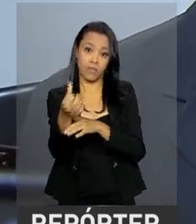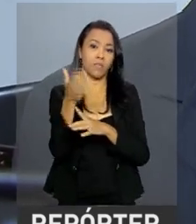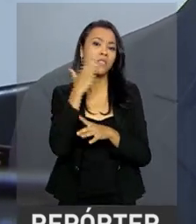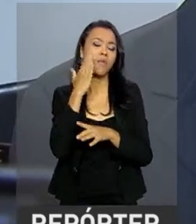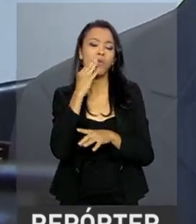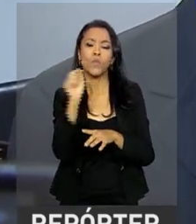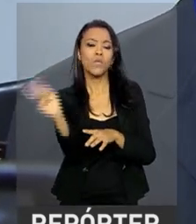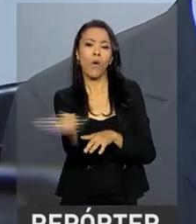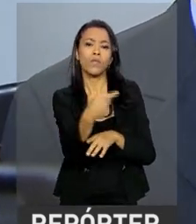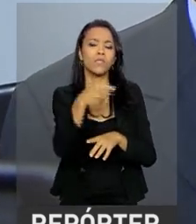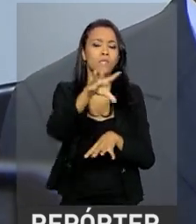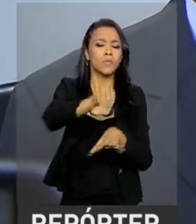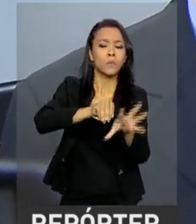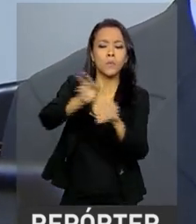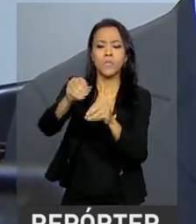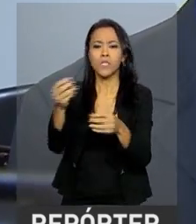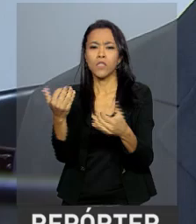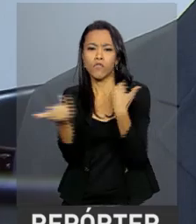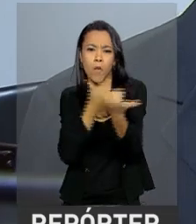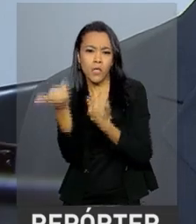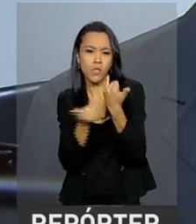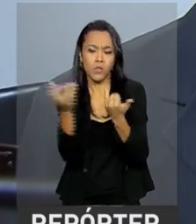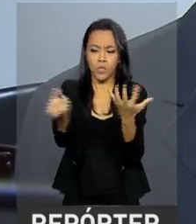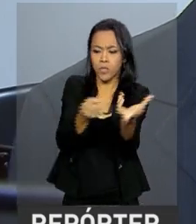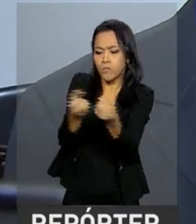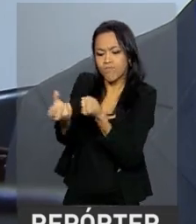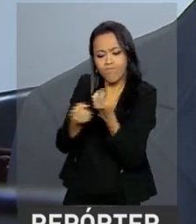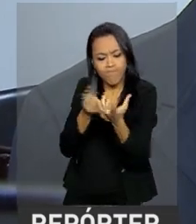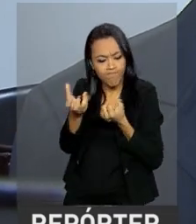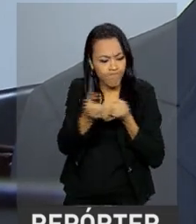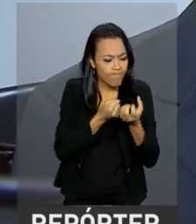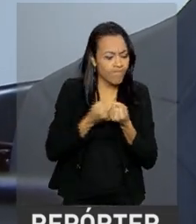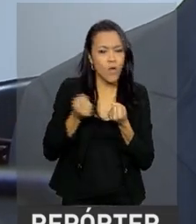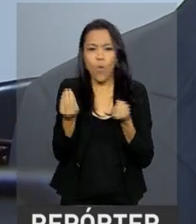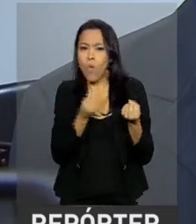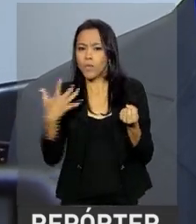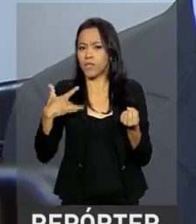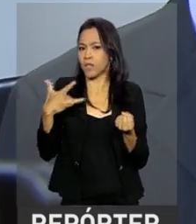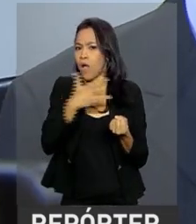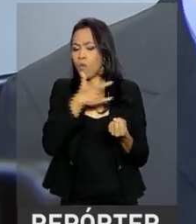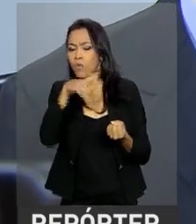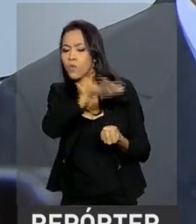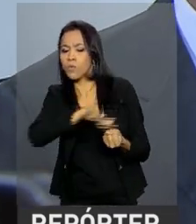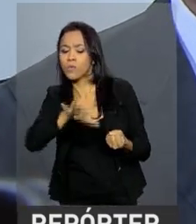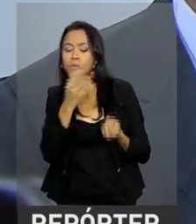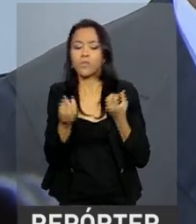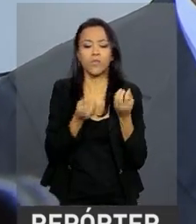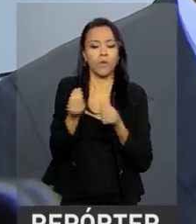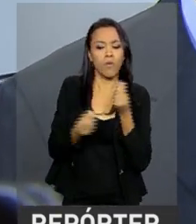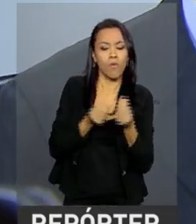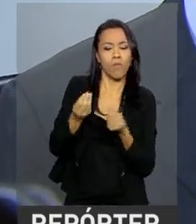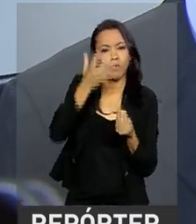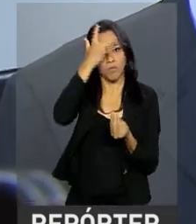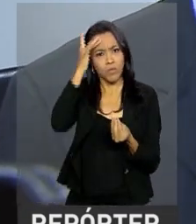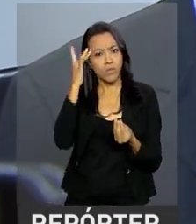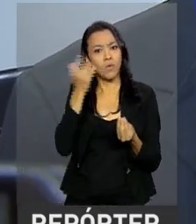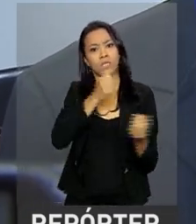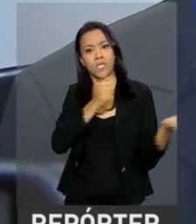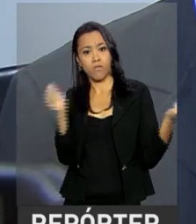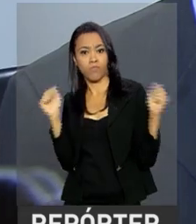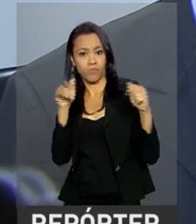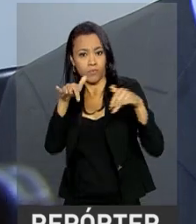dados a partir de agora nós vamos levantar todos os dados migratórios de condições de saúde as condições eh das pessoas que